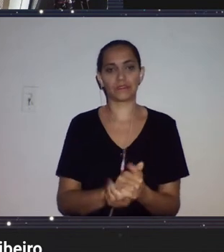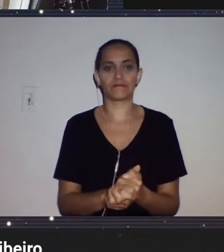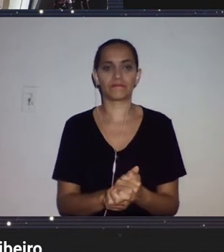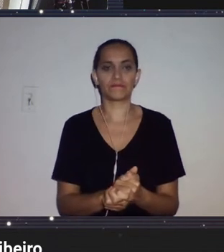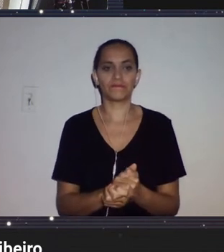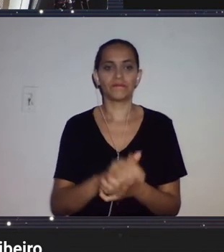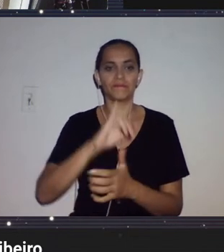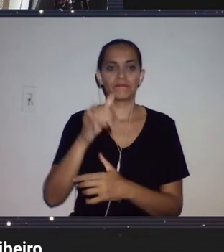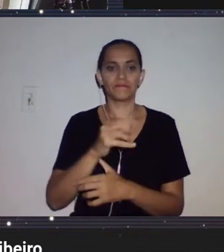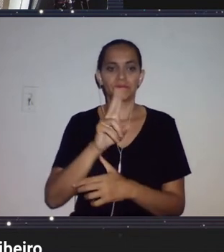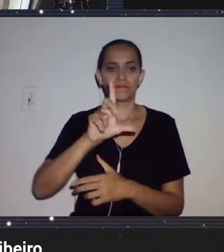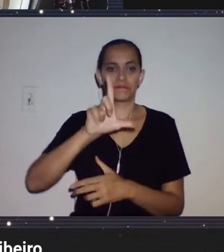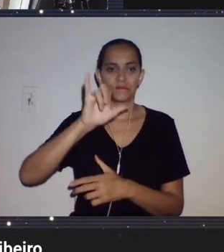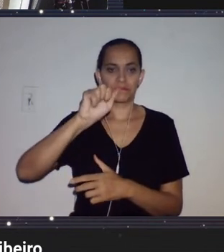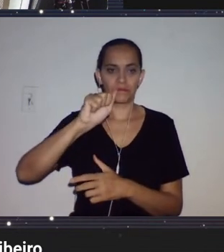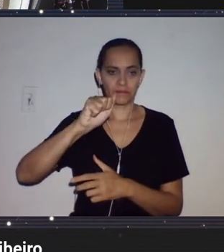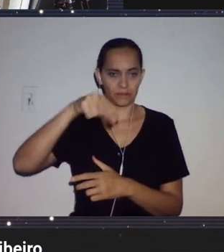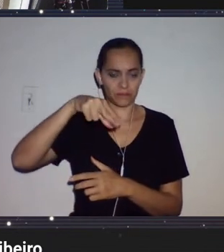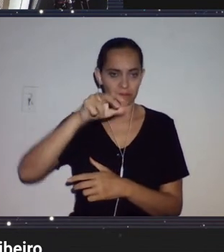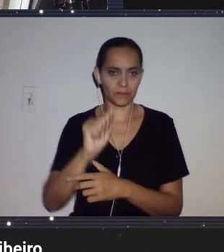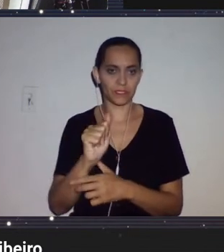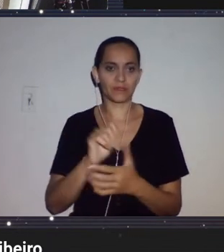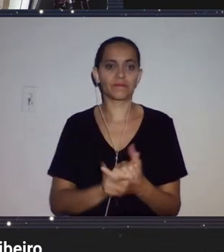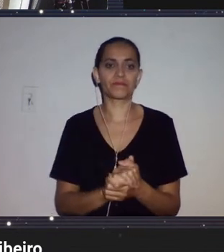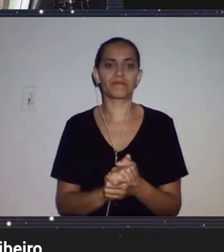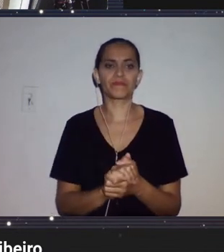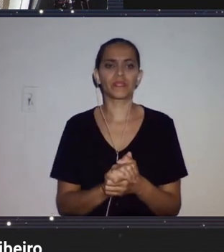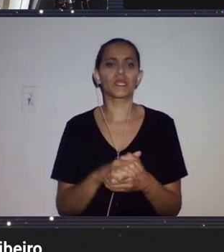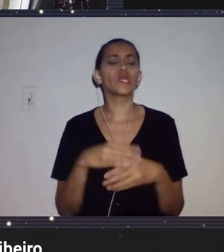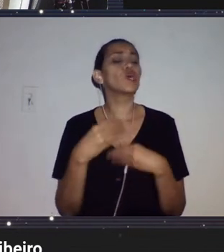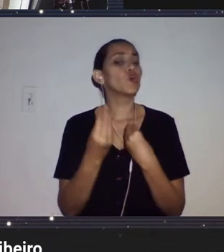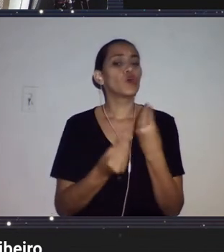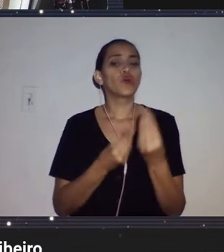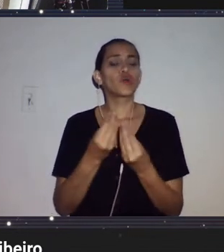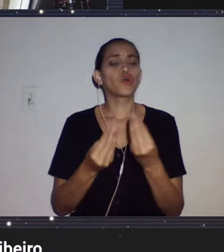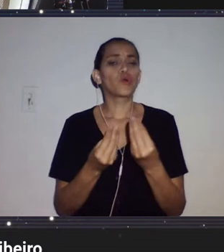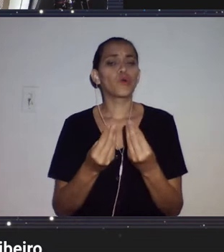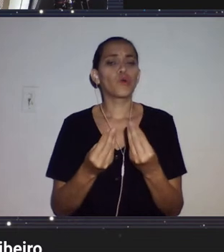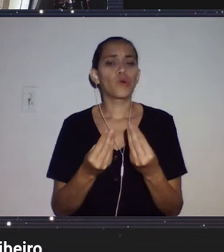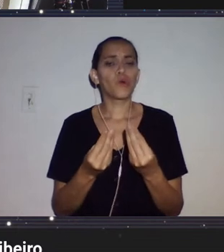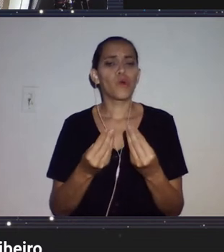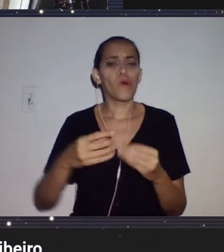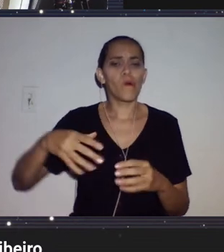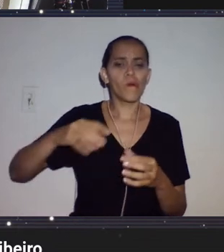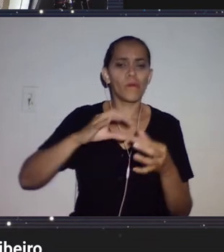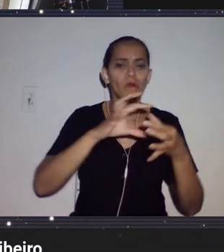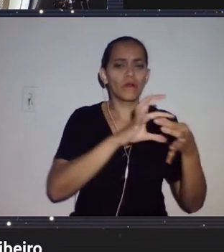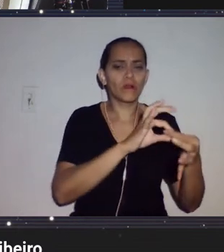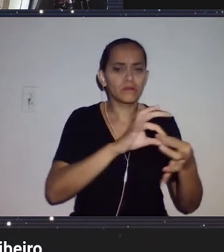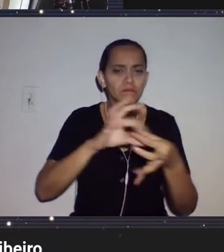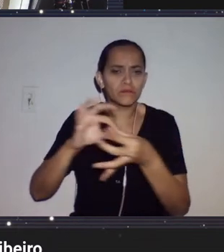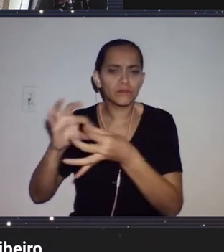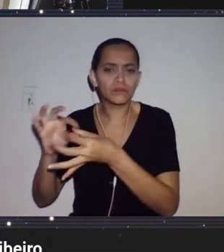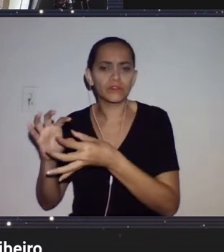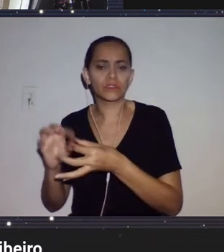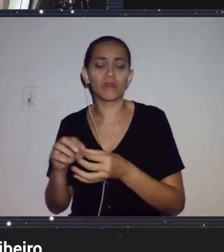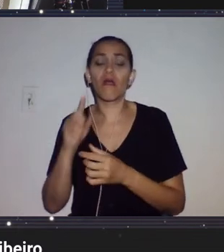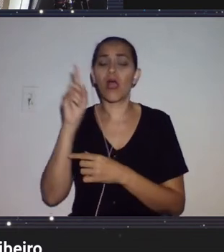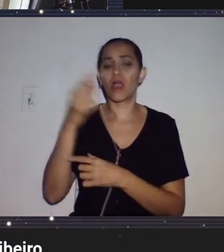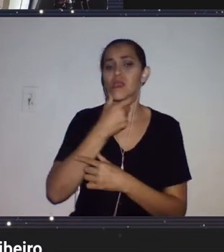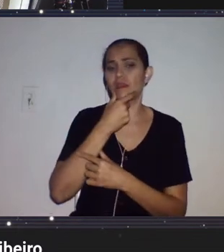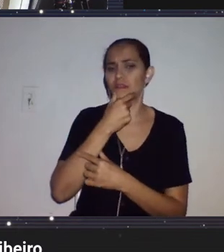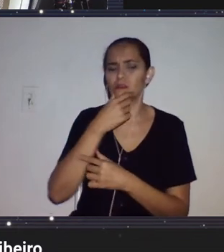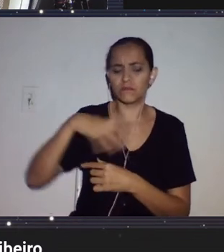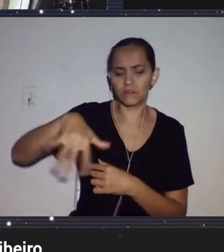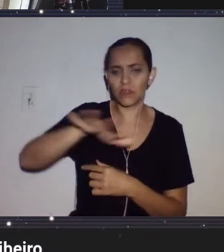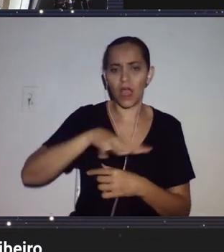Da Juliana. Mari, como é o cenário de empresas de tecnologia em Londres? Como foi sua adaptação com o dia a dia de trabalho,